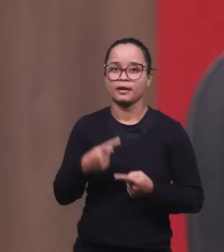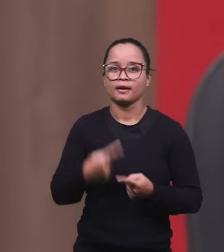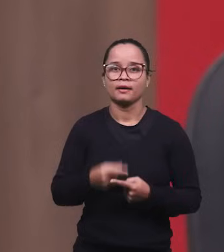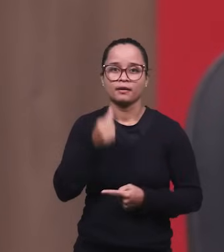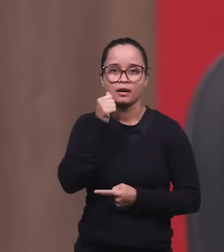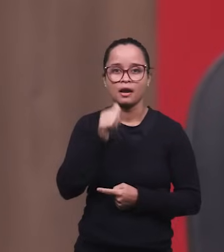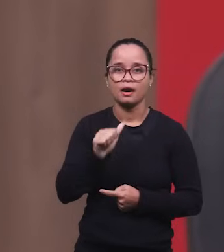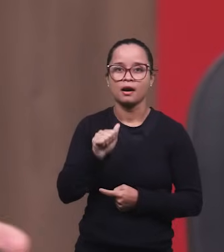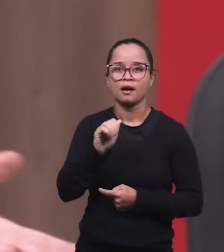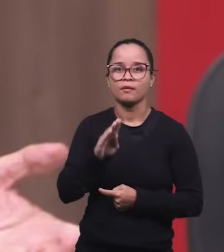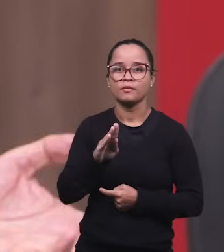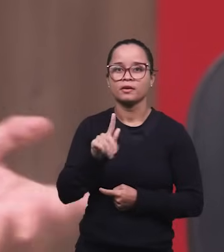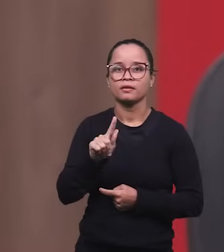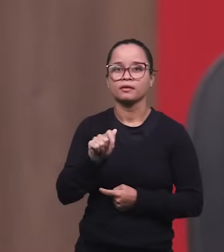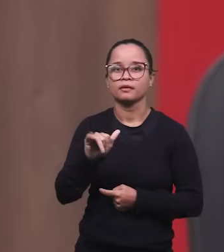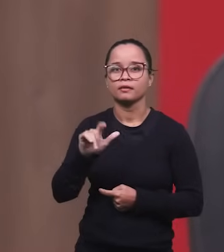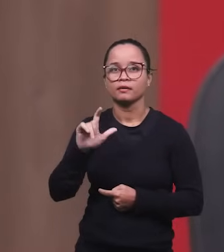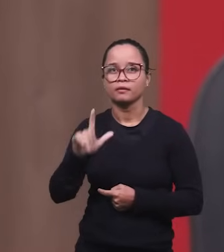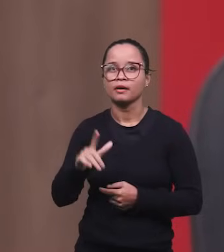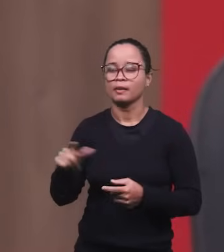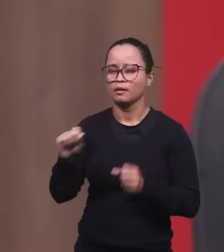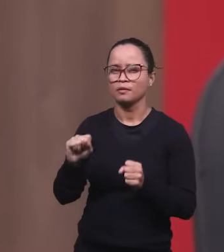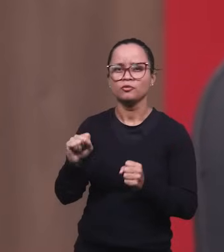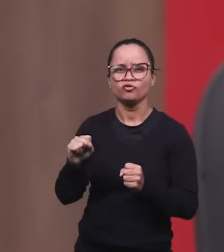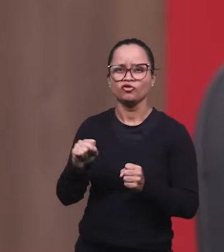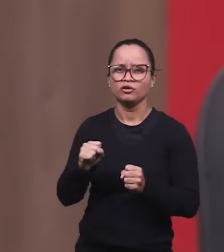a Abigail, ela podia muito bem cruzar os braços.